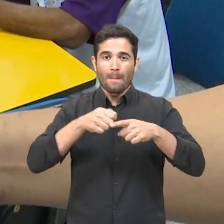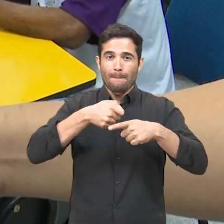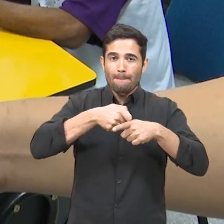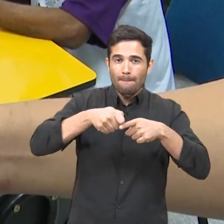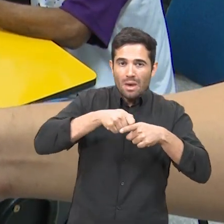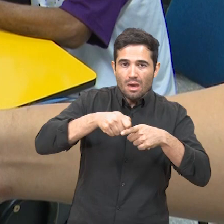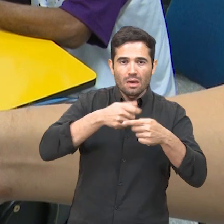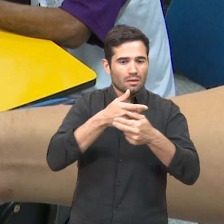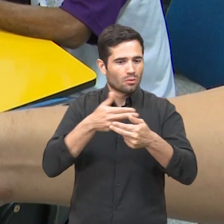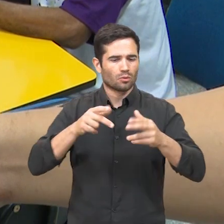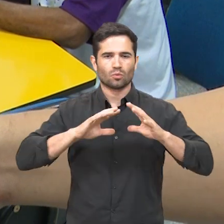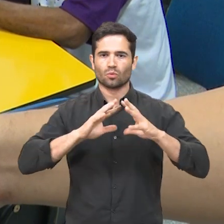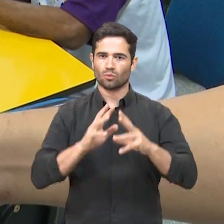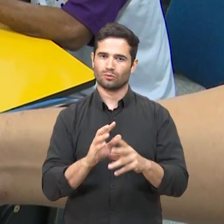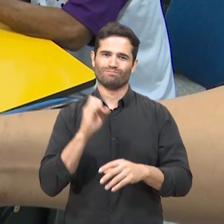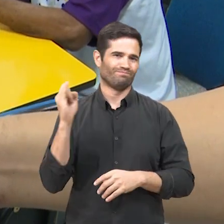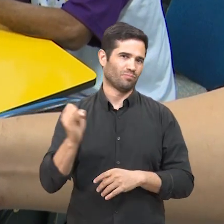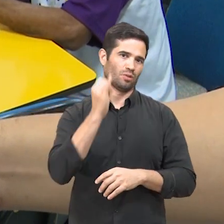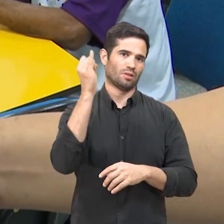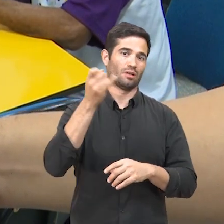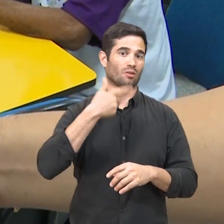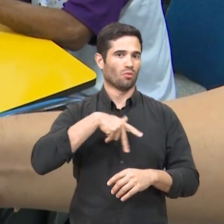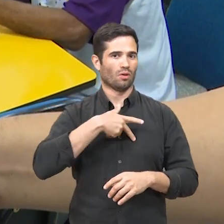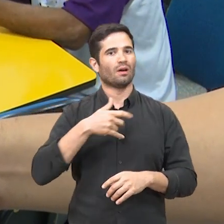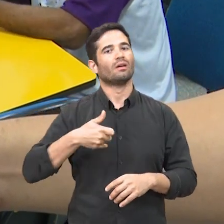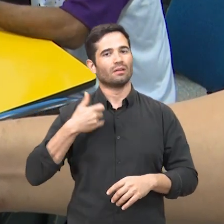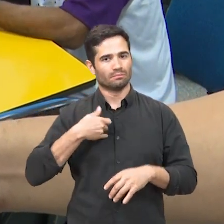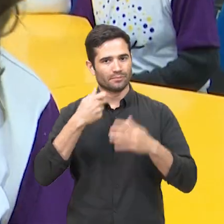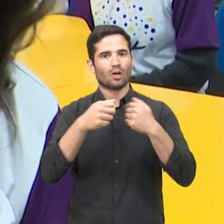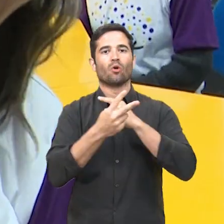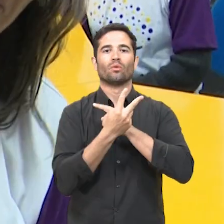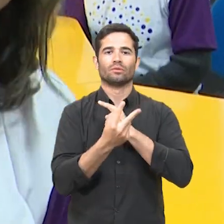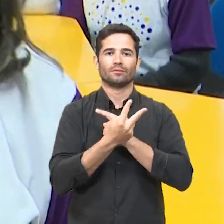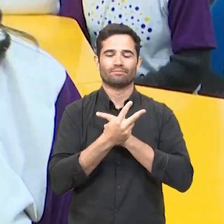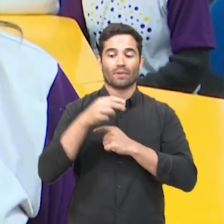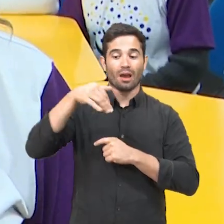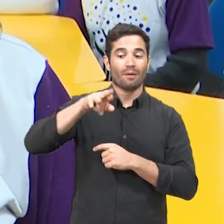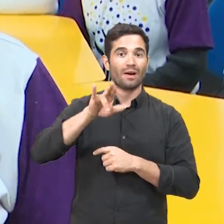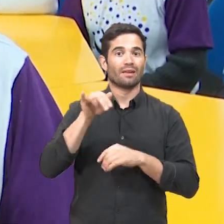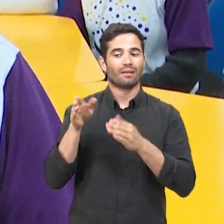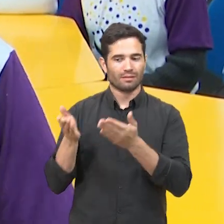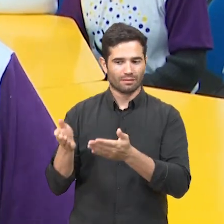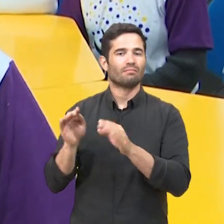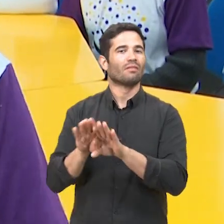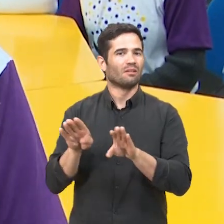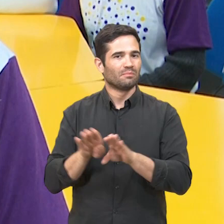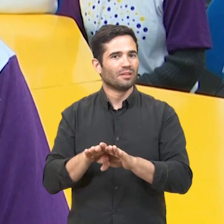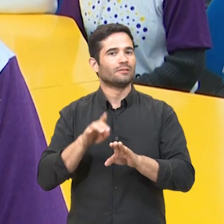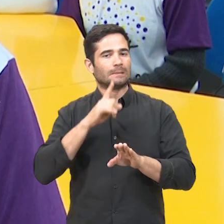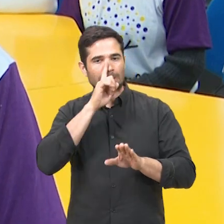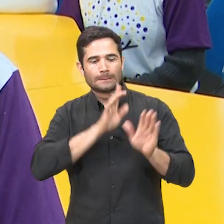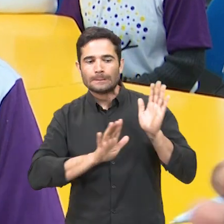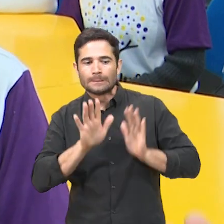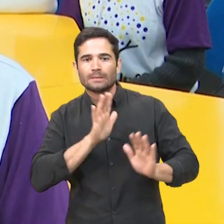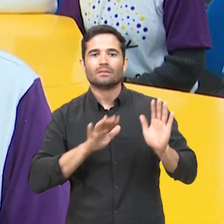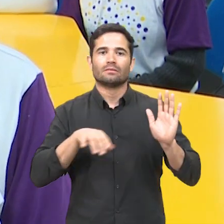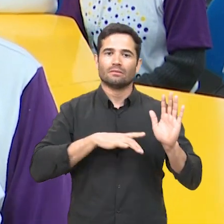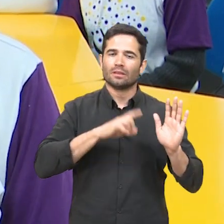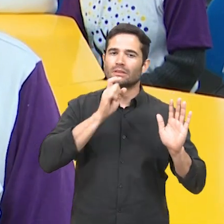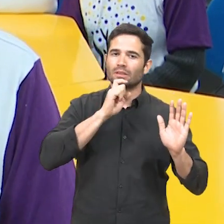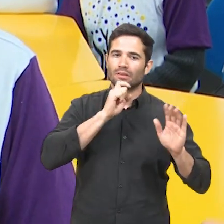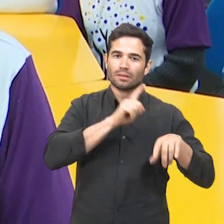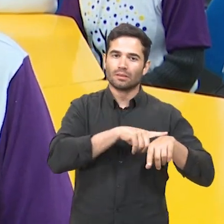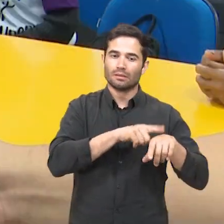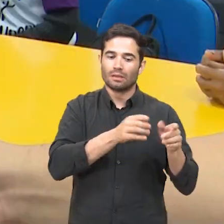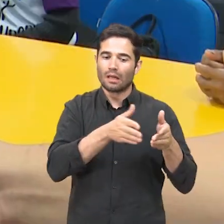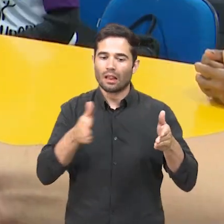meia, gente, é prioridade. Nós, dessa idade, nós temos que nos cuidar. A Maria Marlúcia também fica atenta e toma algumas precauções